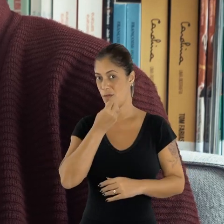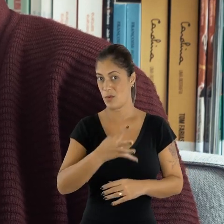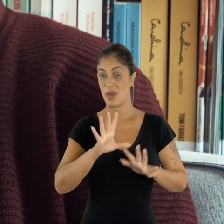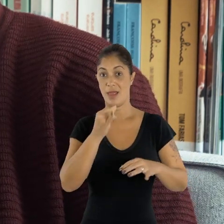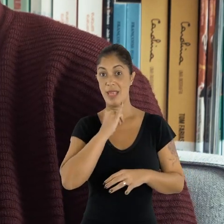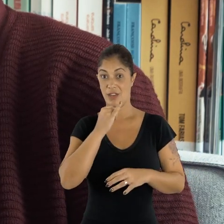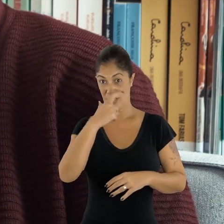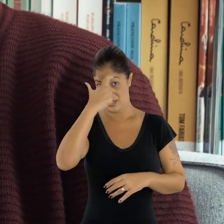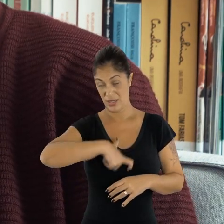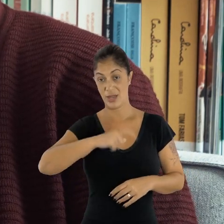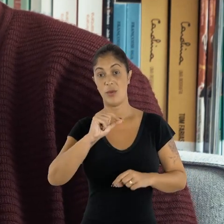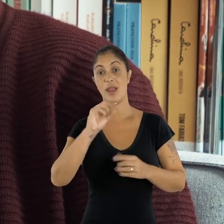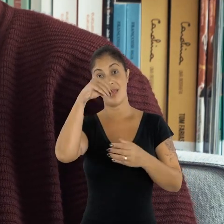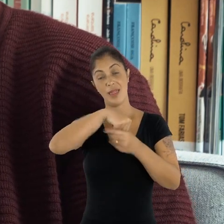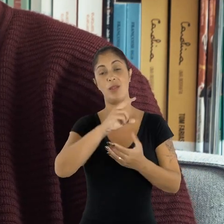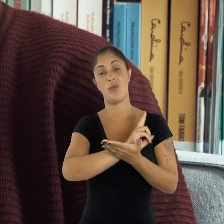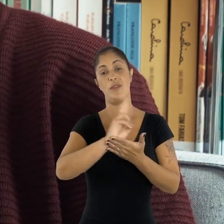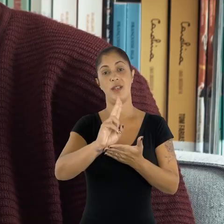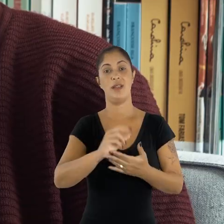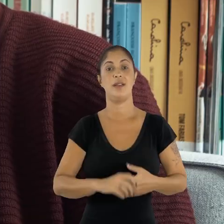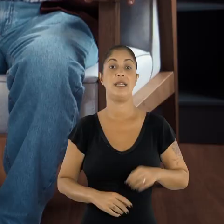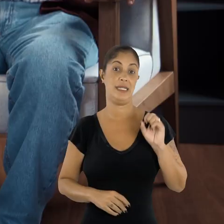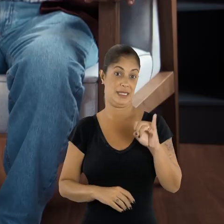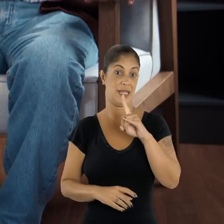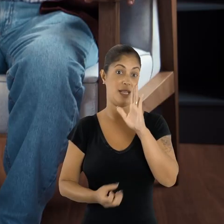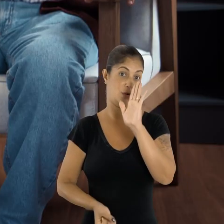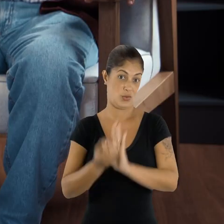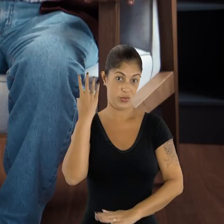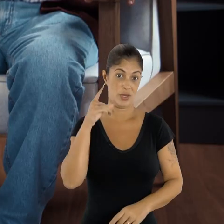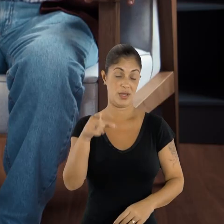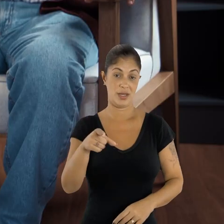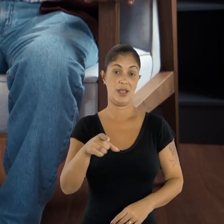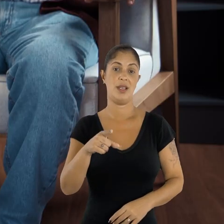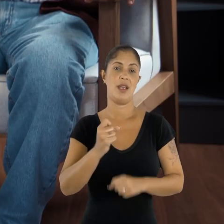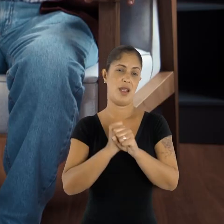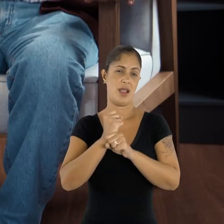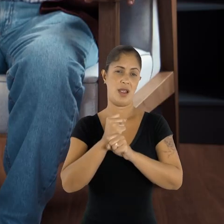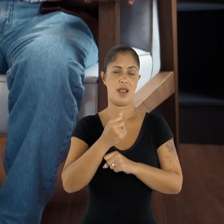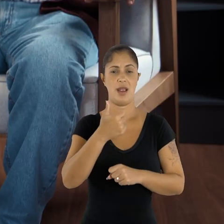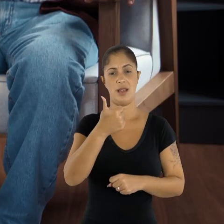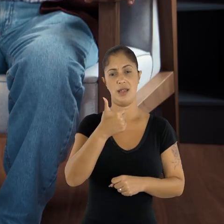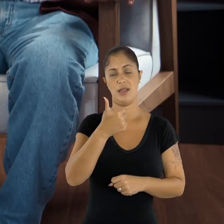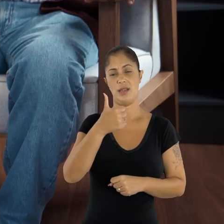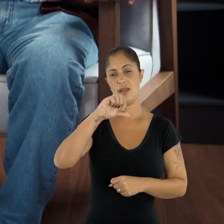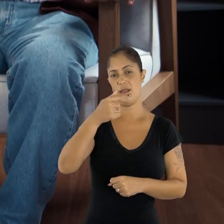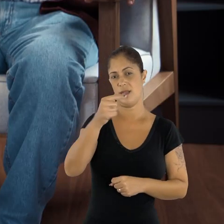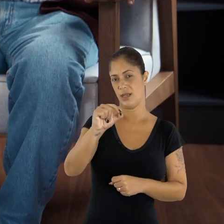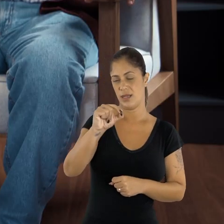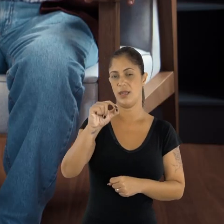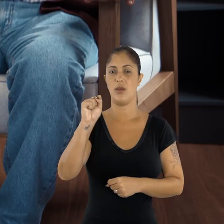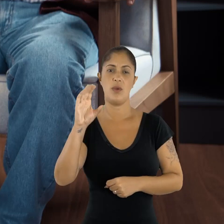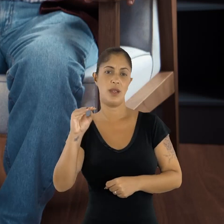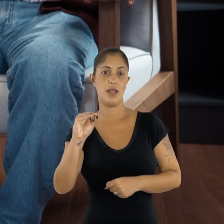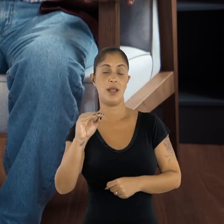boa função. Nós somos testados quando estamos na adversidade. Se não fosse essa construção ali nos anos 70, nos anos 80...